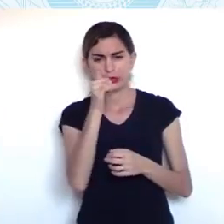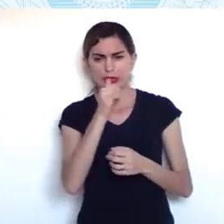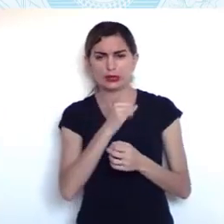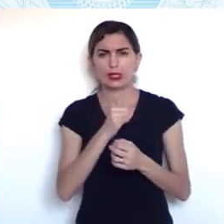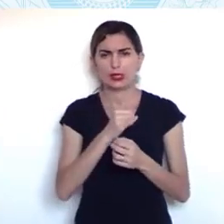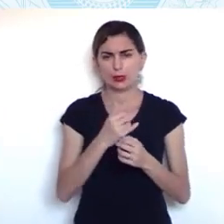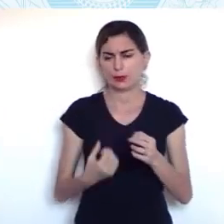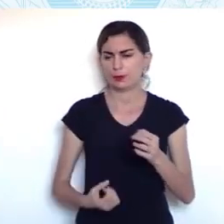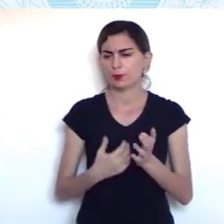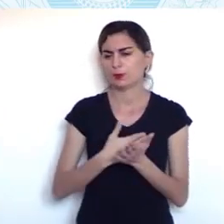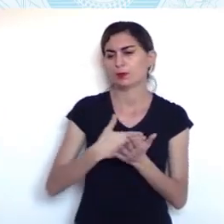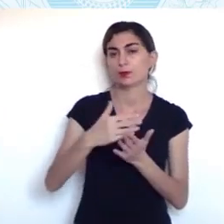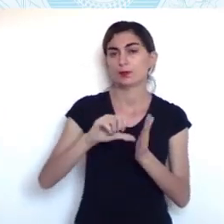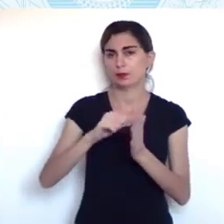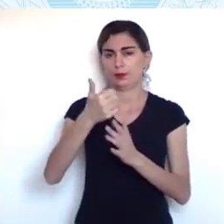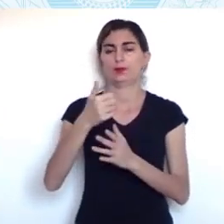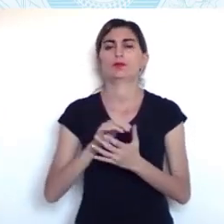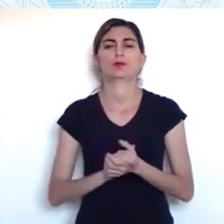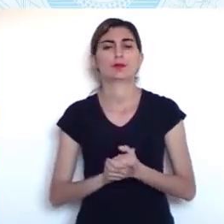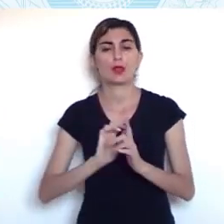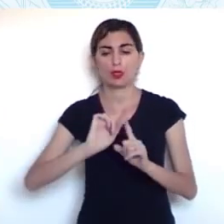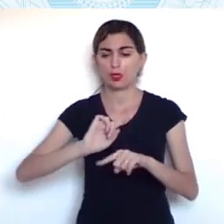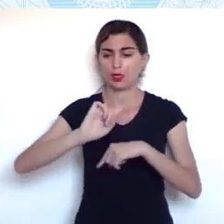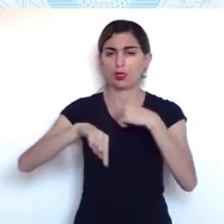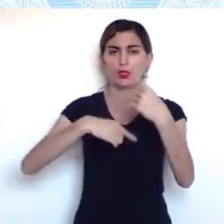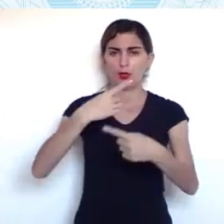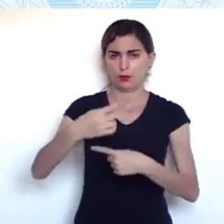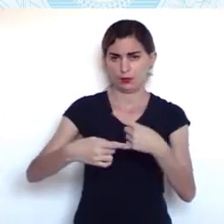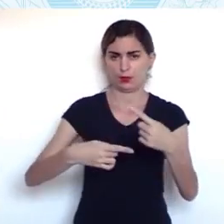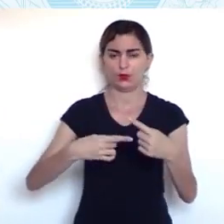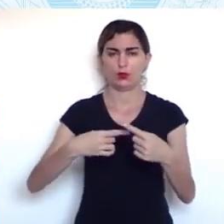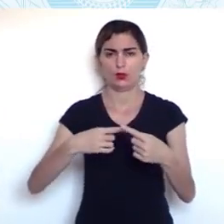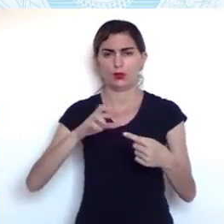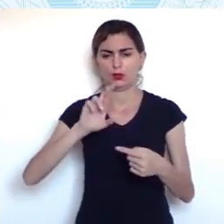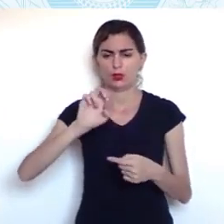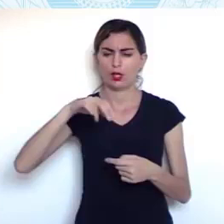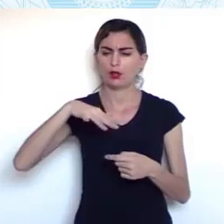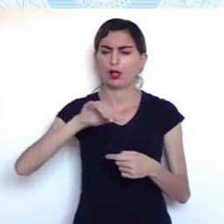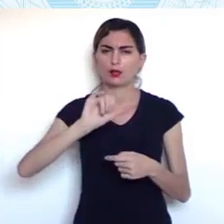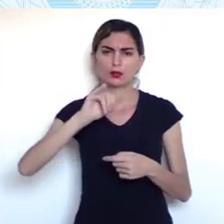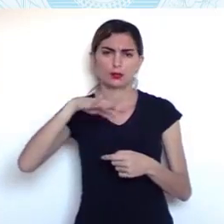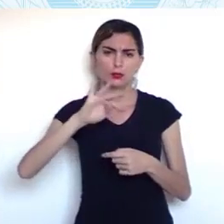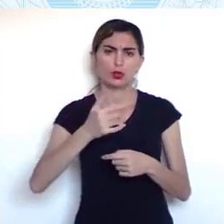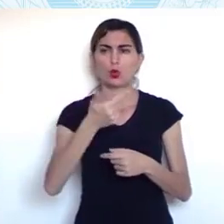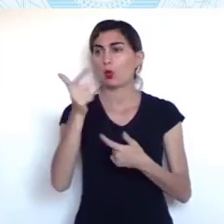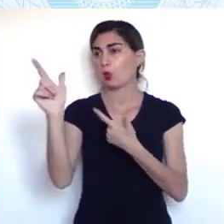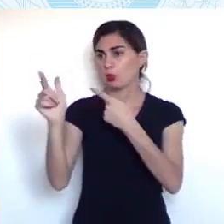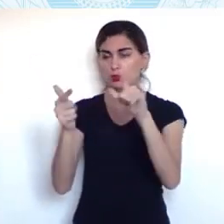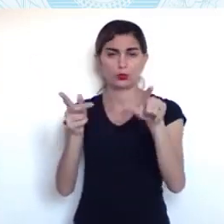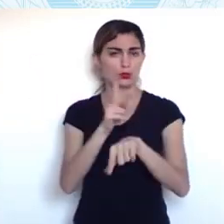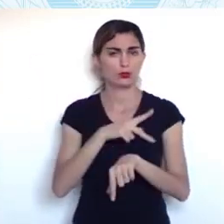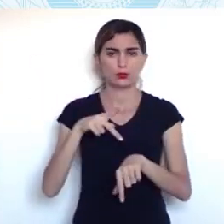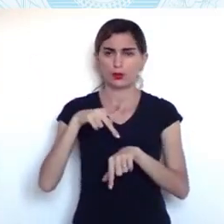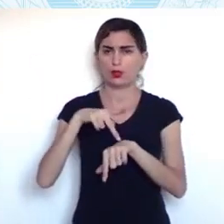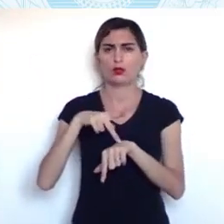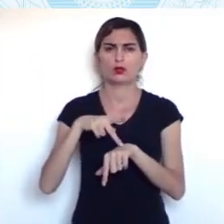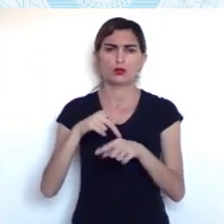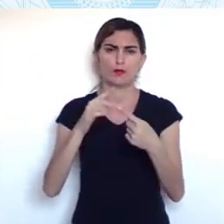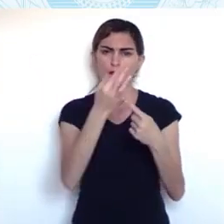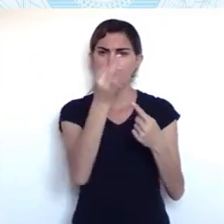Itália é o berço do Renascimento. Depois o Renascimento vai ser difundido por outros